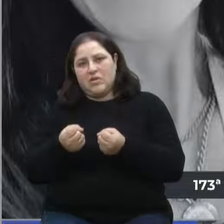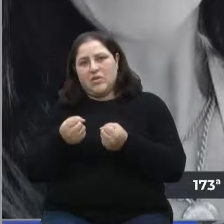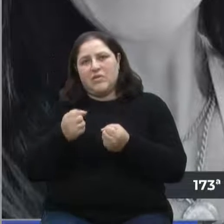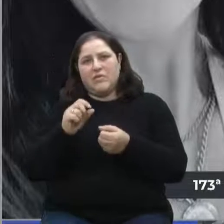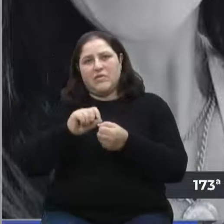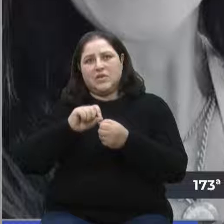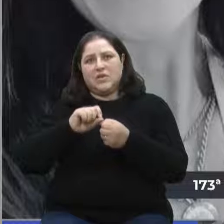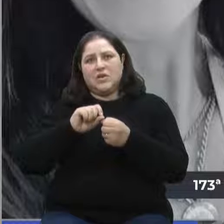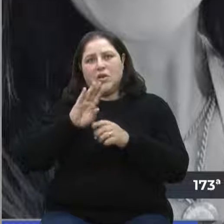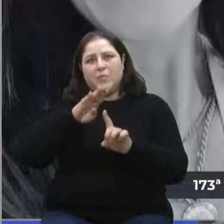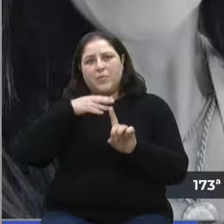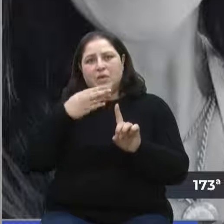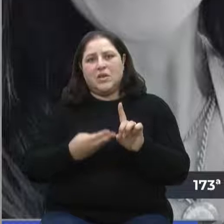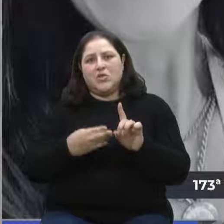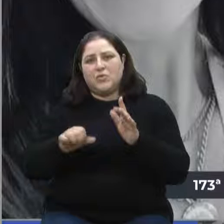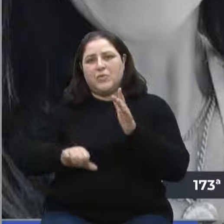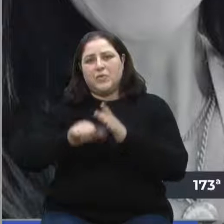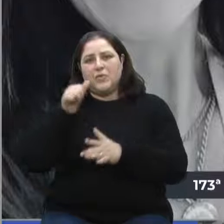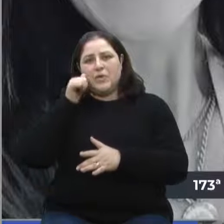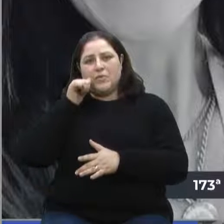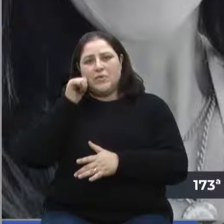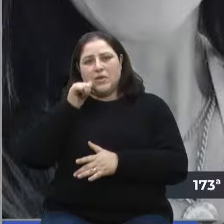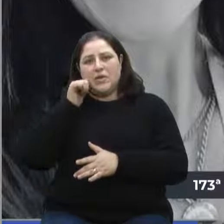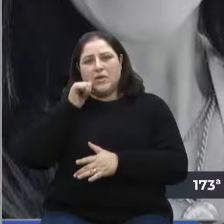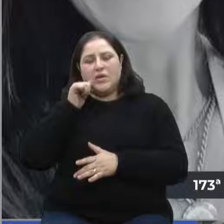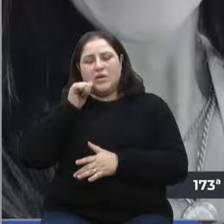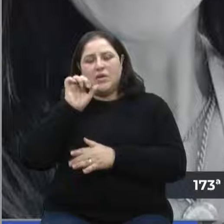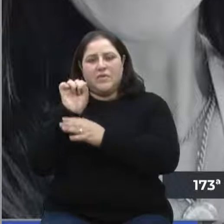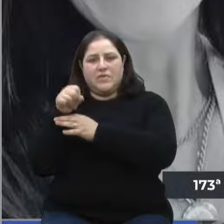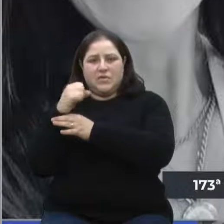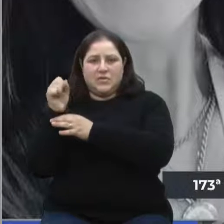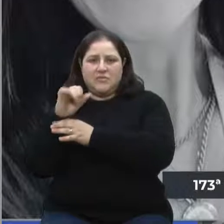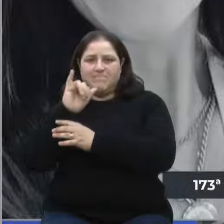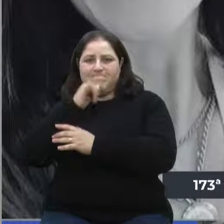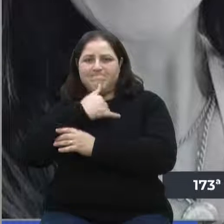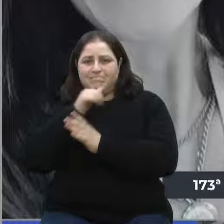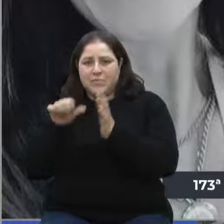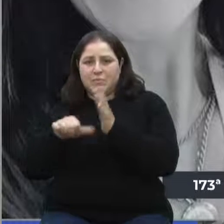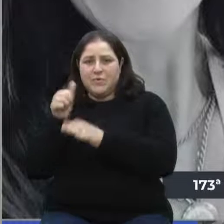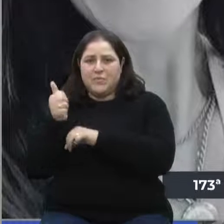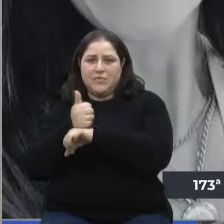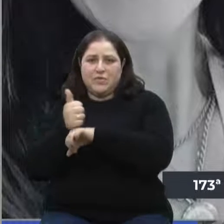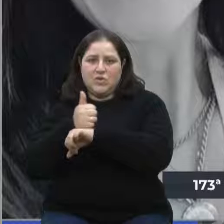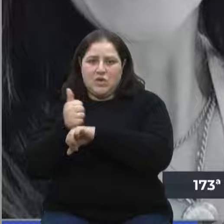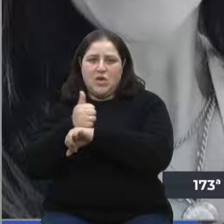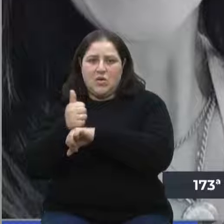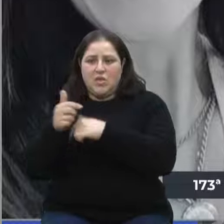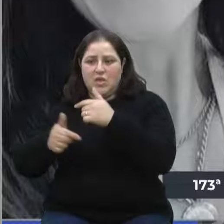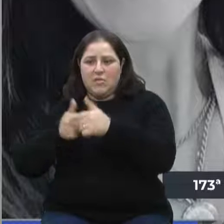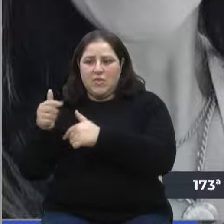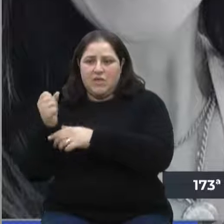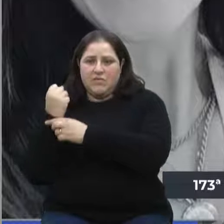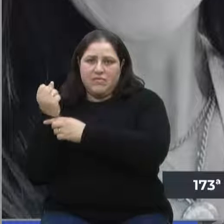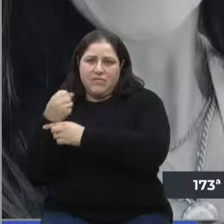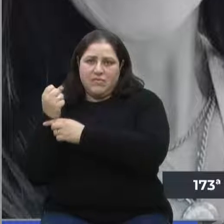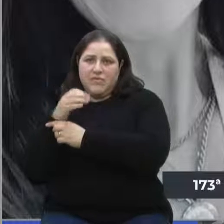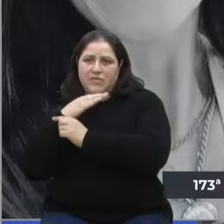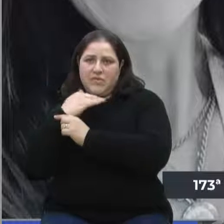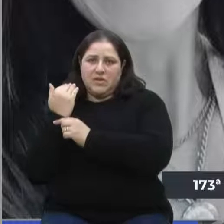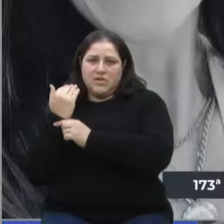para a primeira fisioterapeuta, né, que foi a primeira, infelizmente, né, profissional da linha de frente que veio a